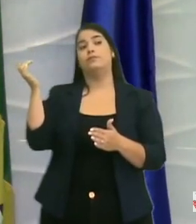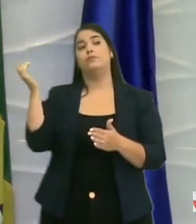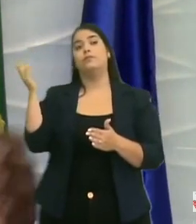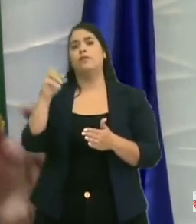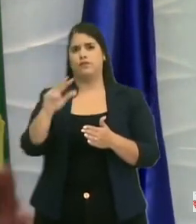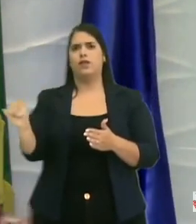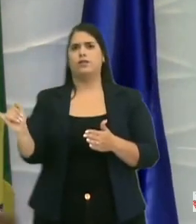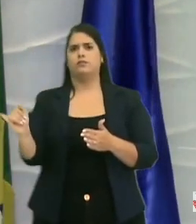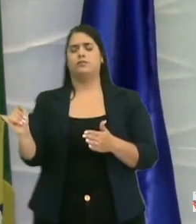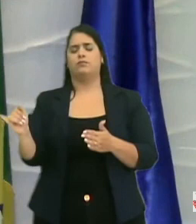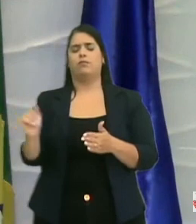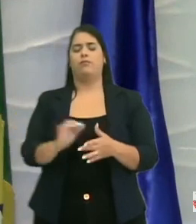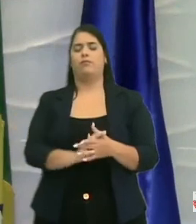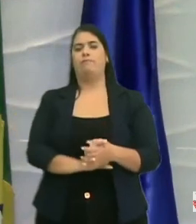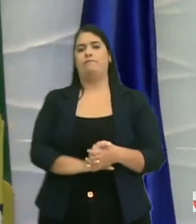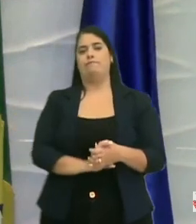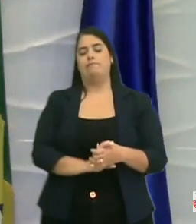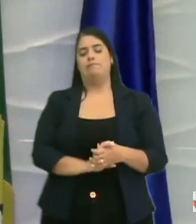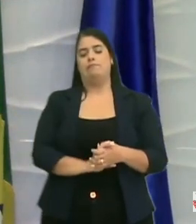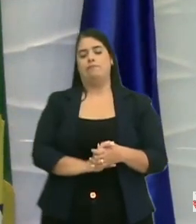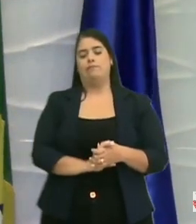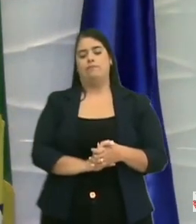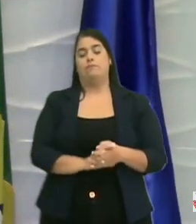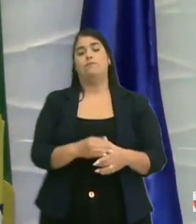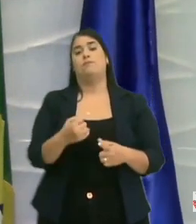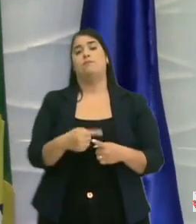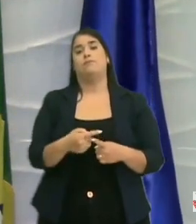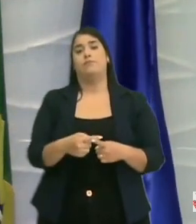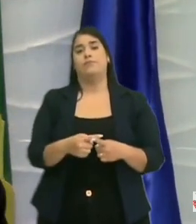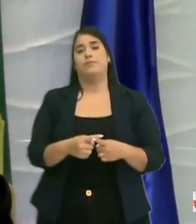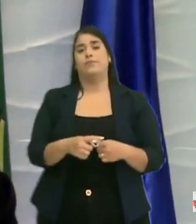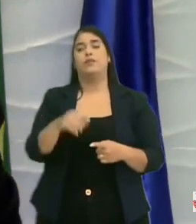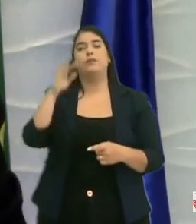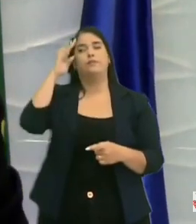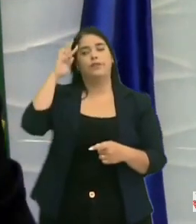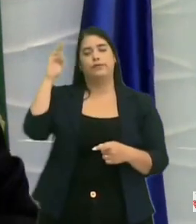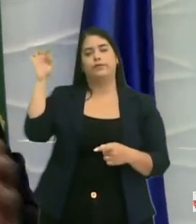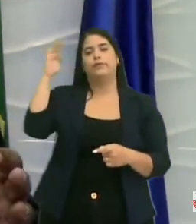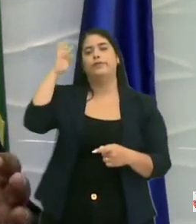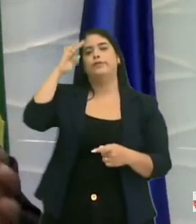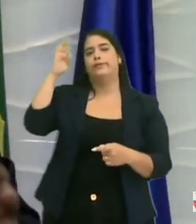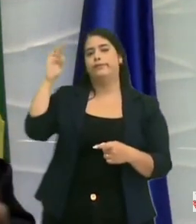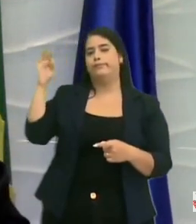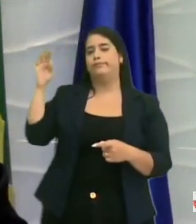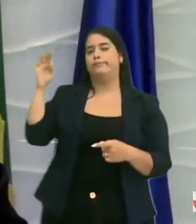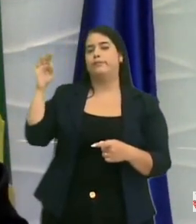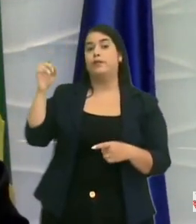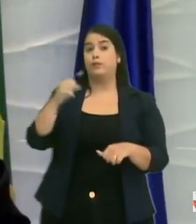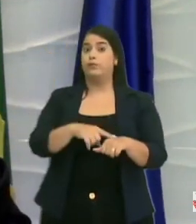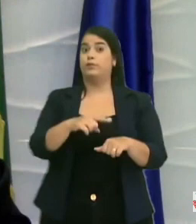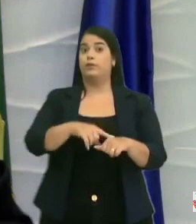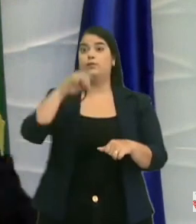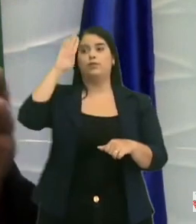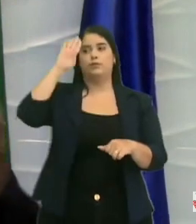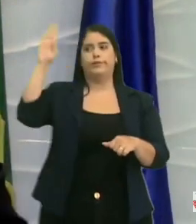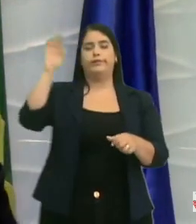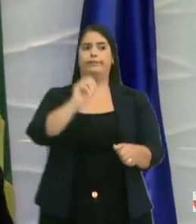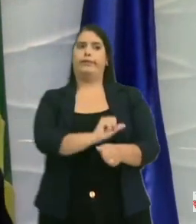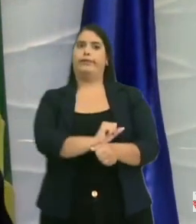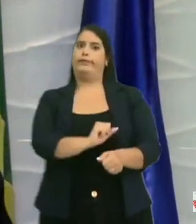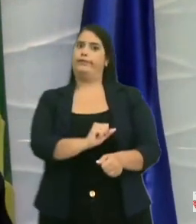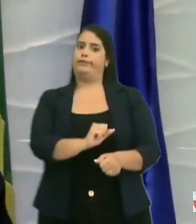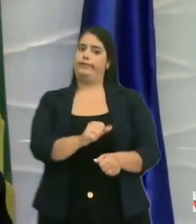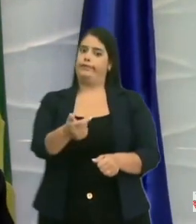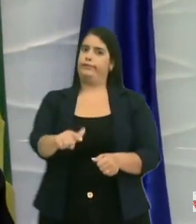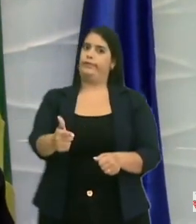o pessoal divide, porque já imaginou esse tempo que o exército parou, se não tivesse a ajuda